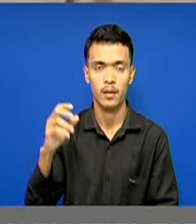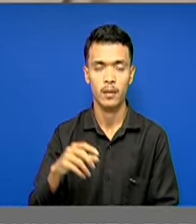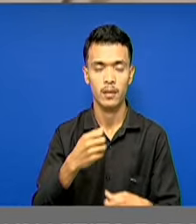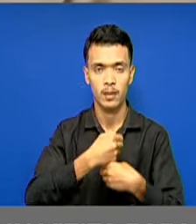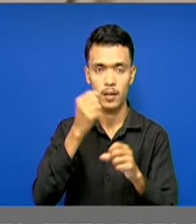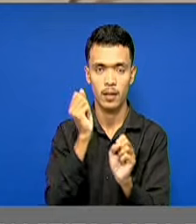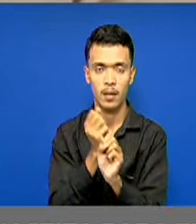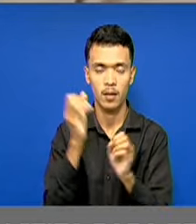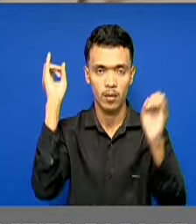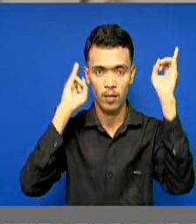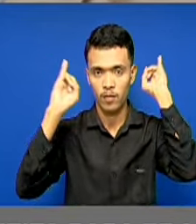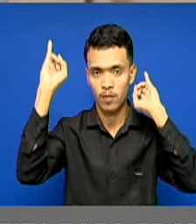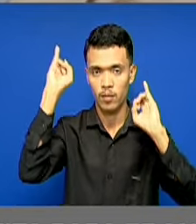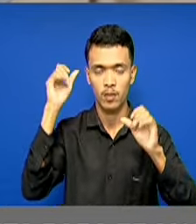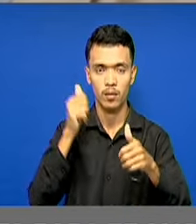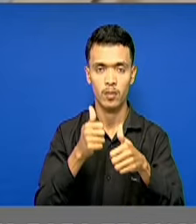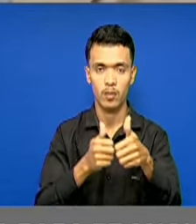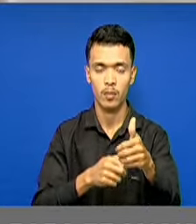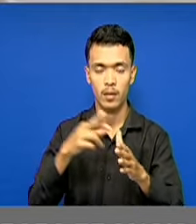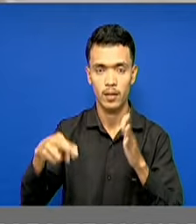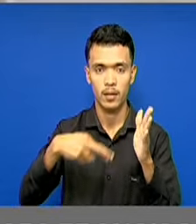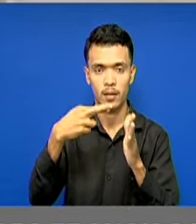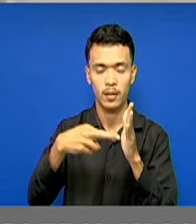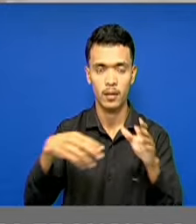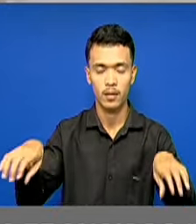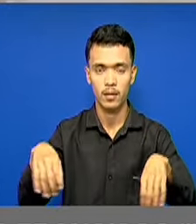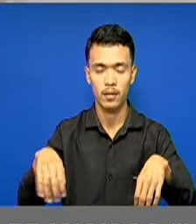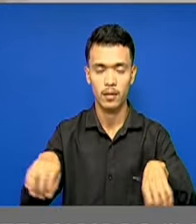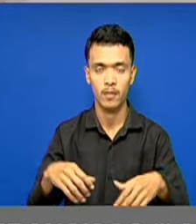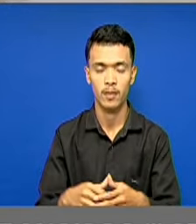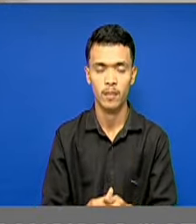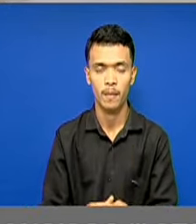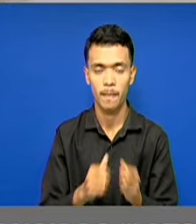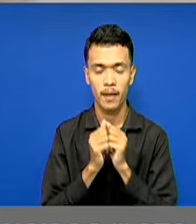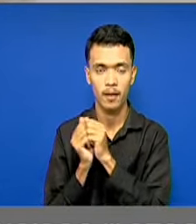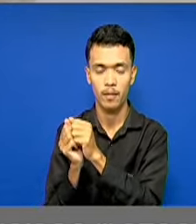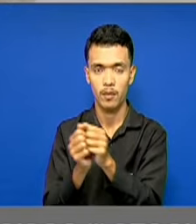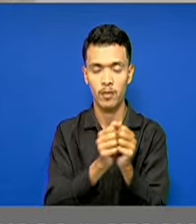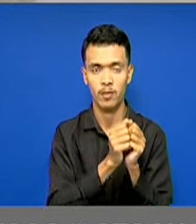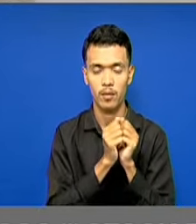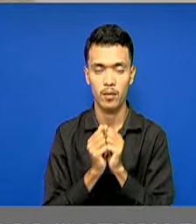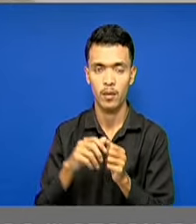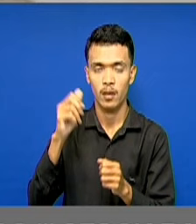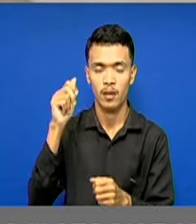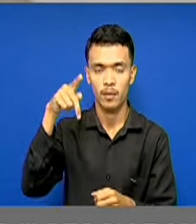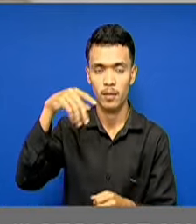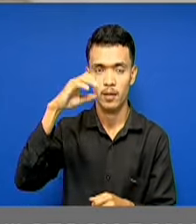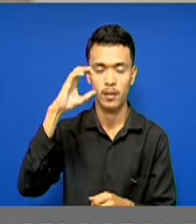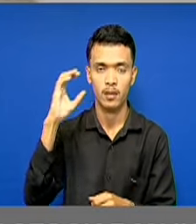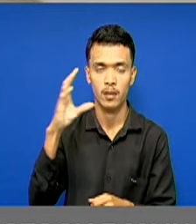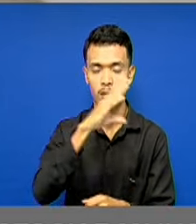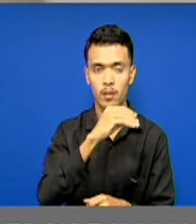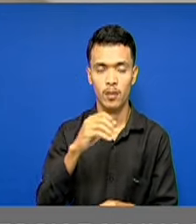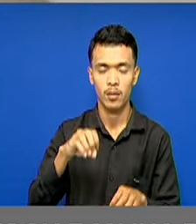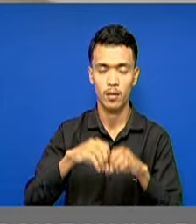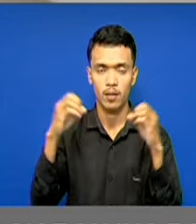produz informação vazia para padrão de serviço. Muito com a Autoridade de Proteção Civil, AMIUSI UNDRR, a